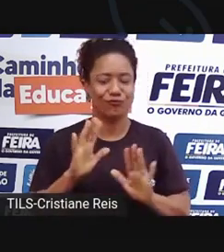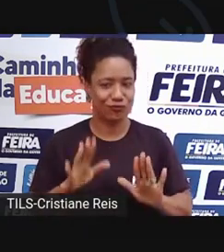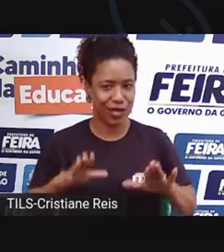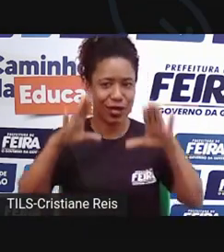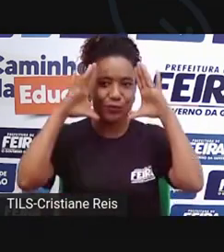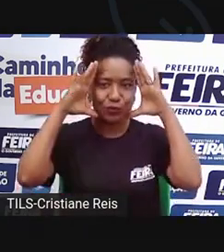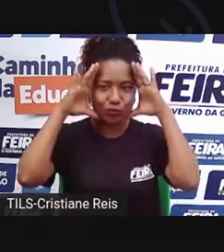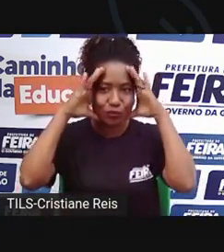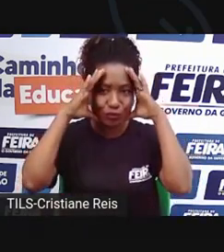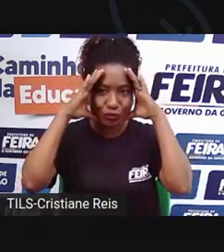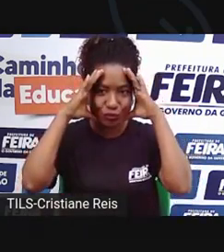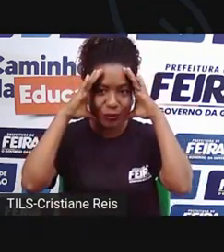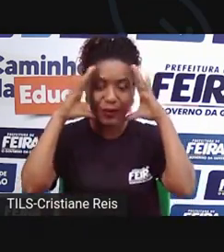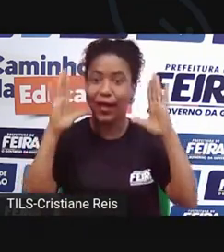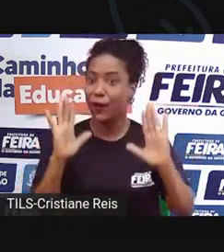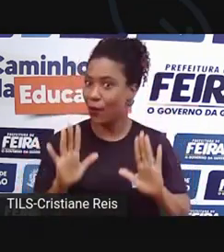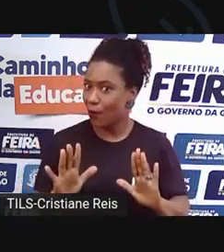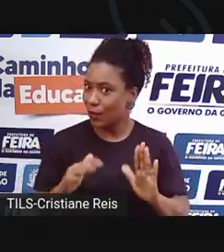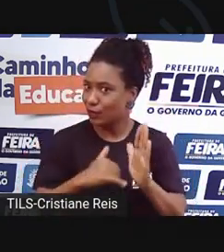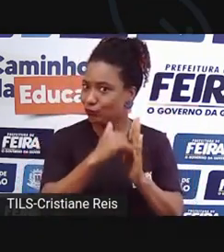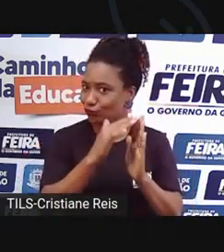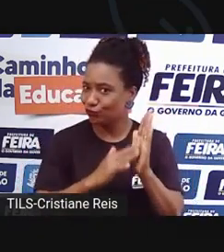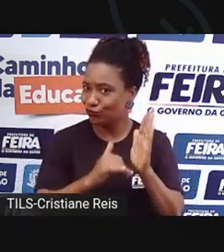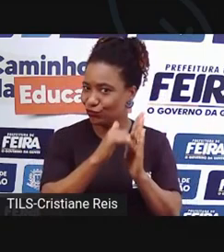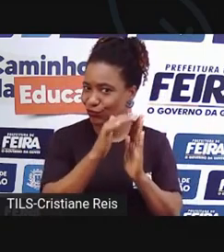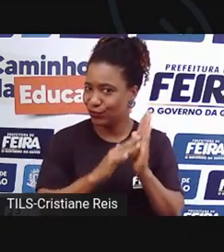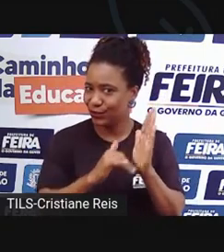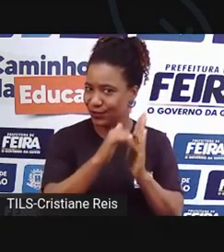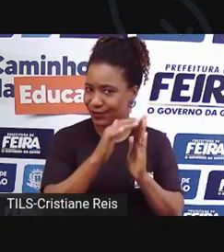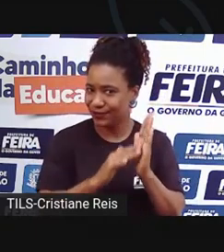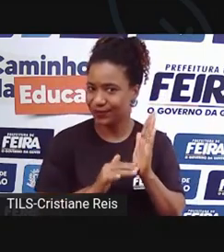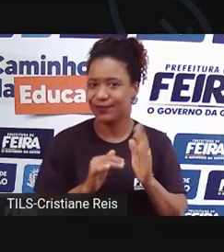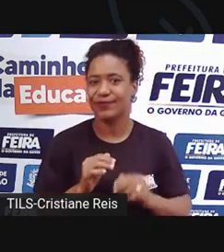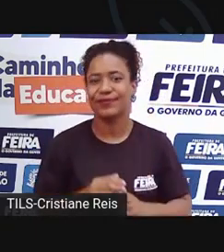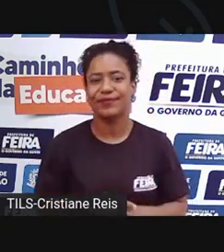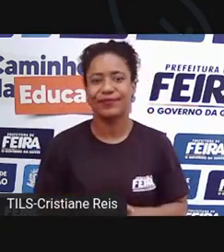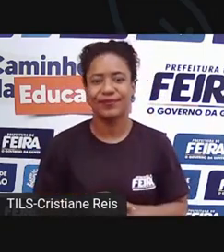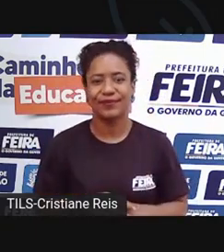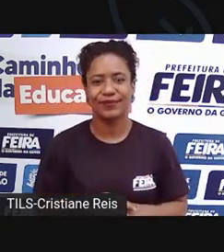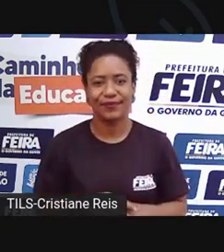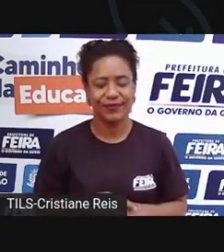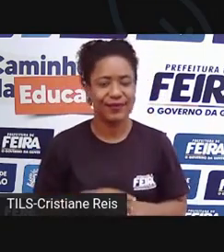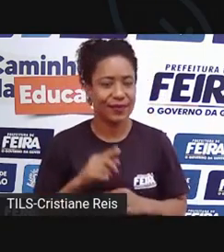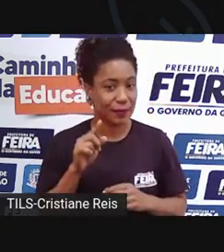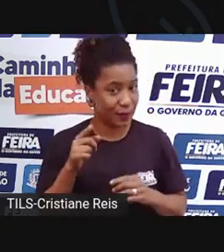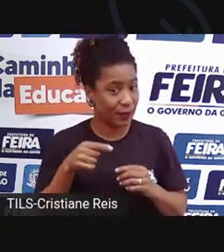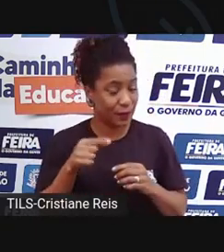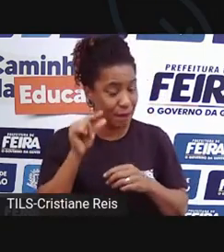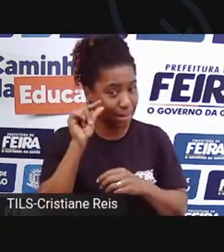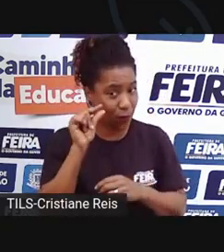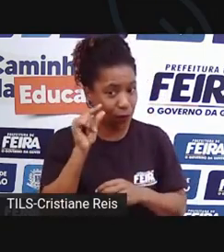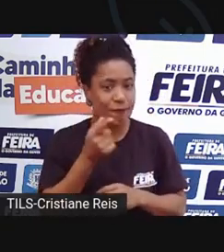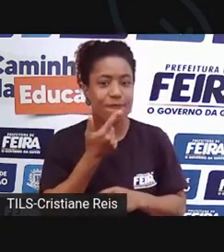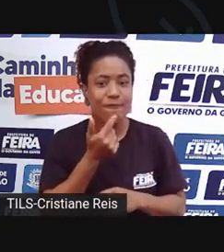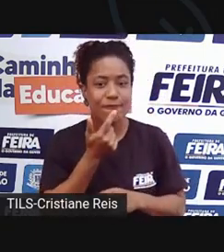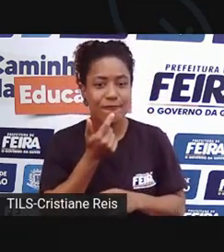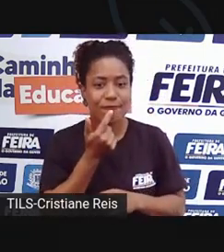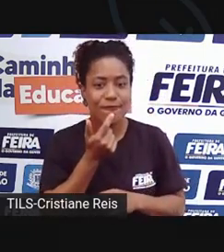rosto. Agora é a hora da tinta, tá, meninada? Então eu vou colocar um pouquinho de tinta